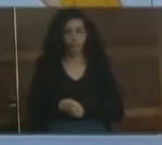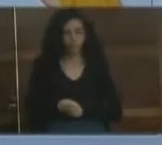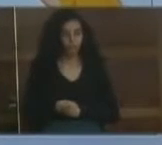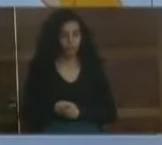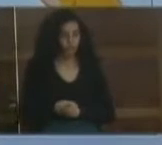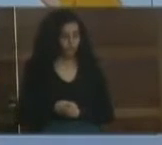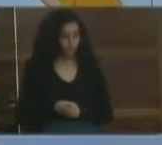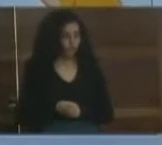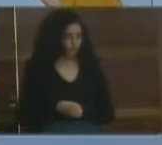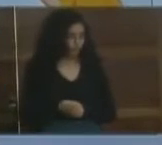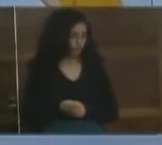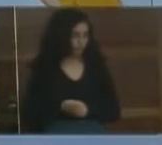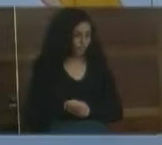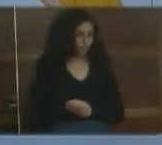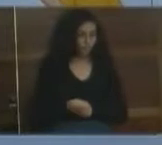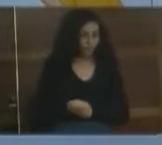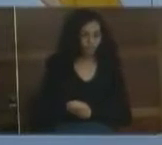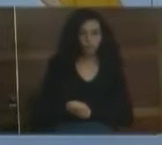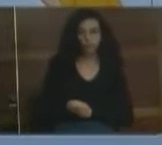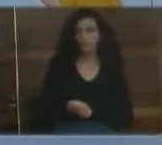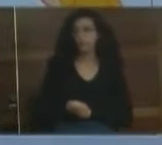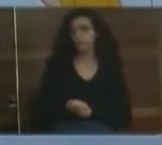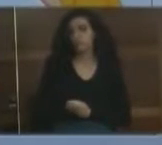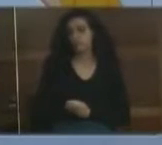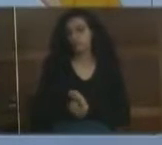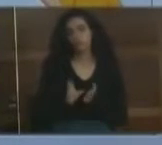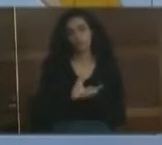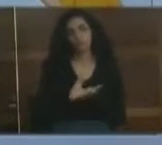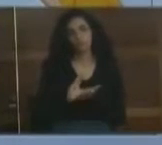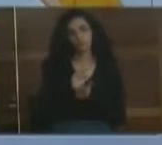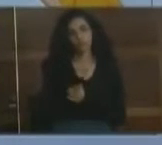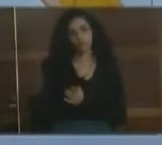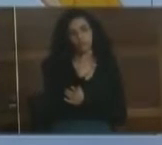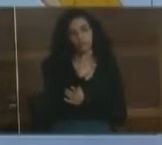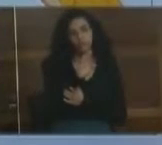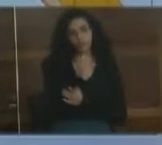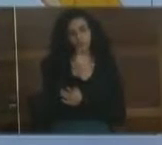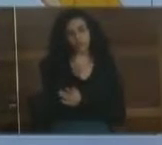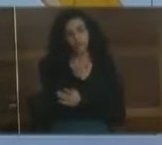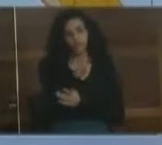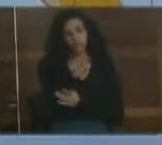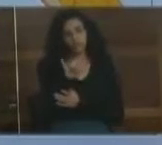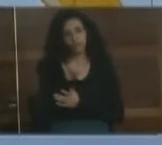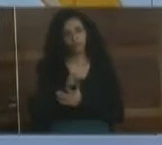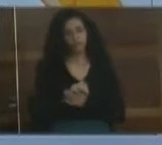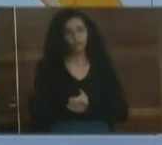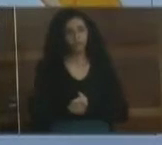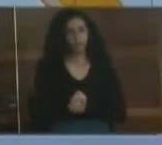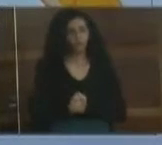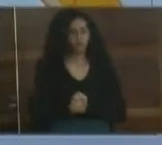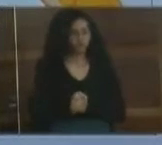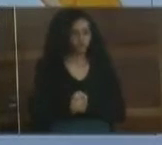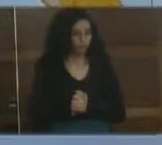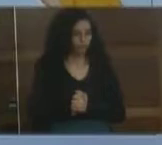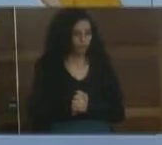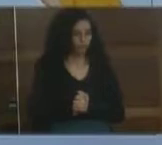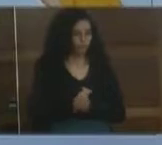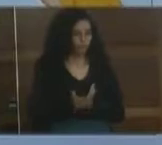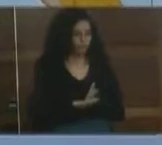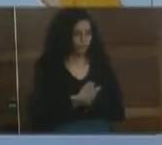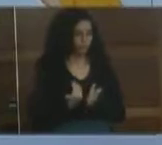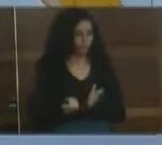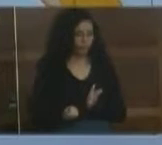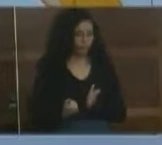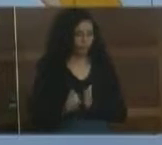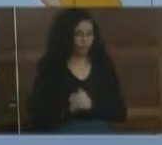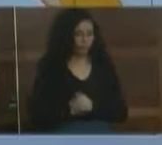corrente líquida 1 milhão 198 milhões 881 r$1000 27